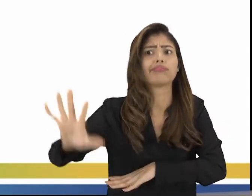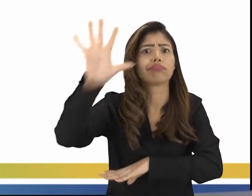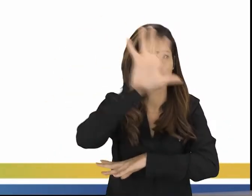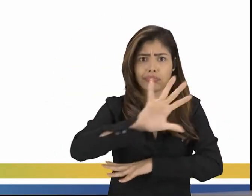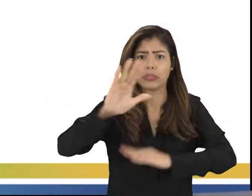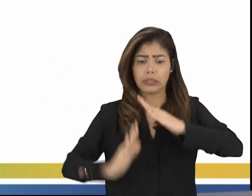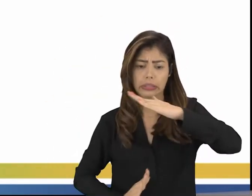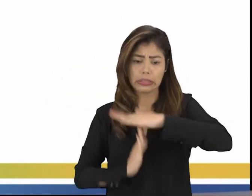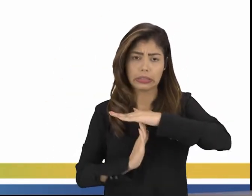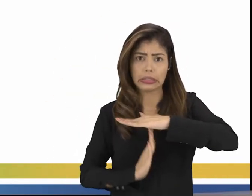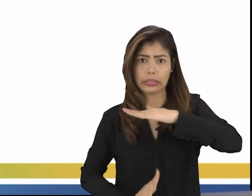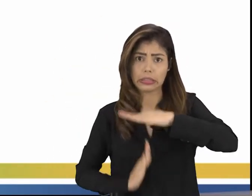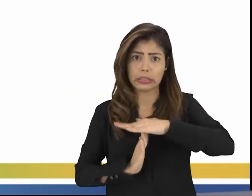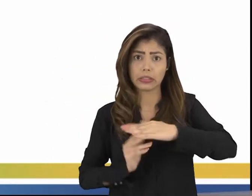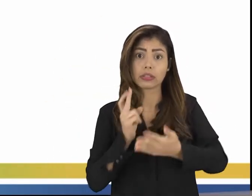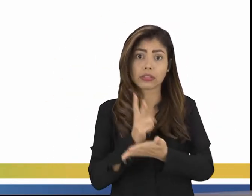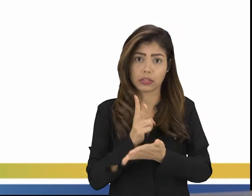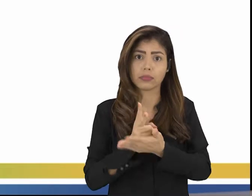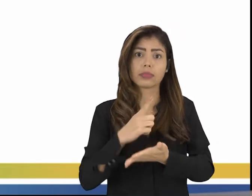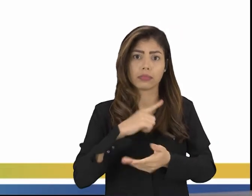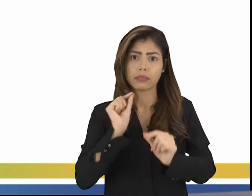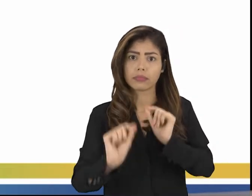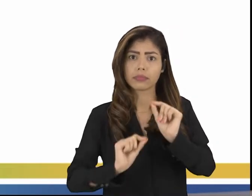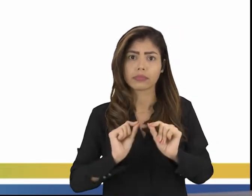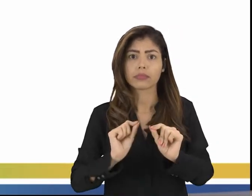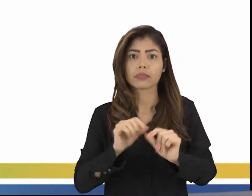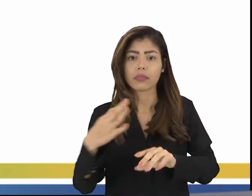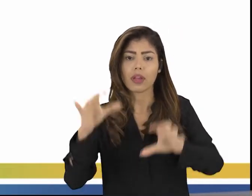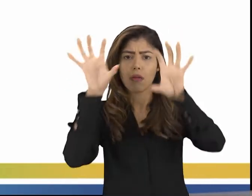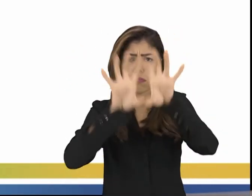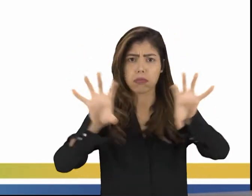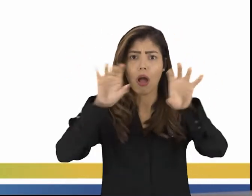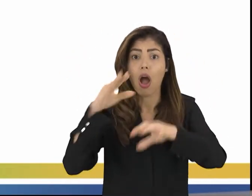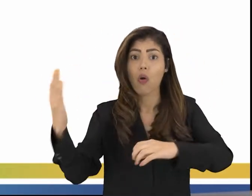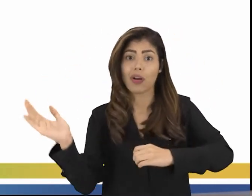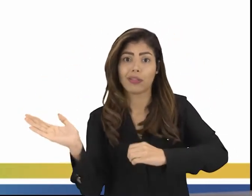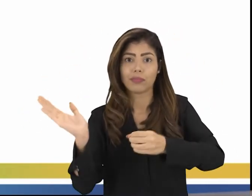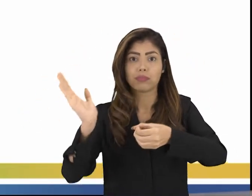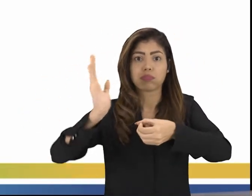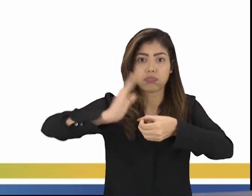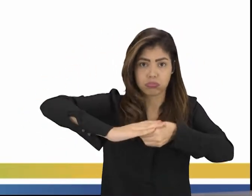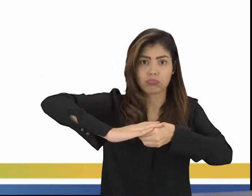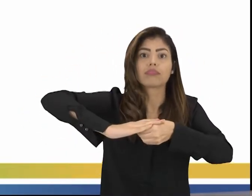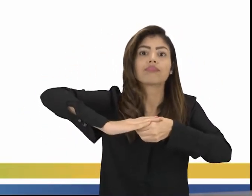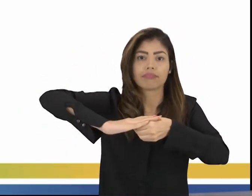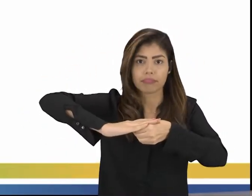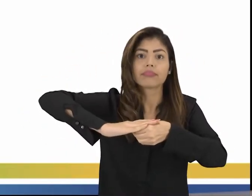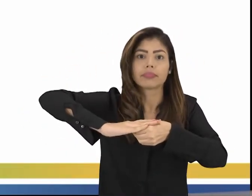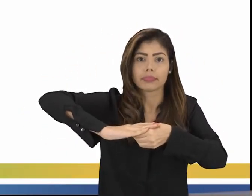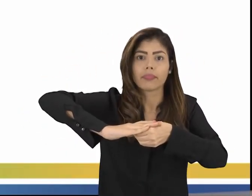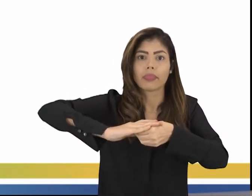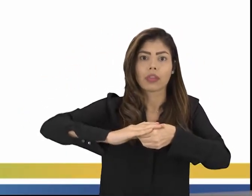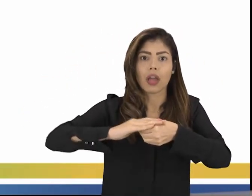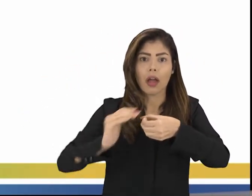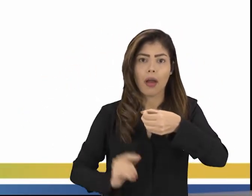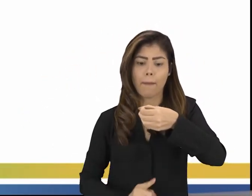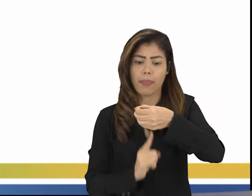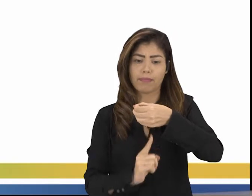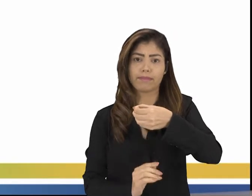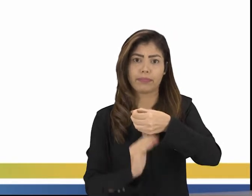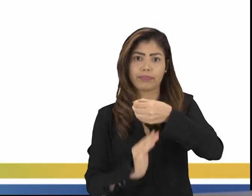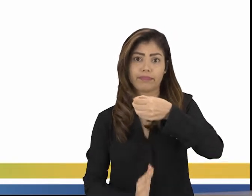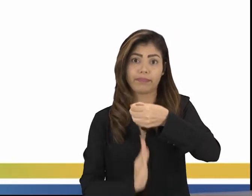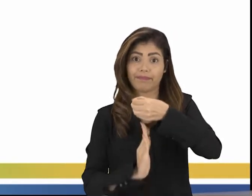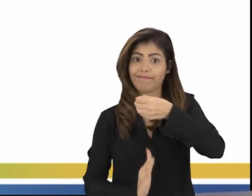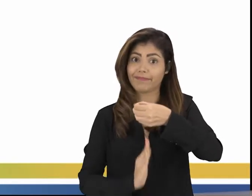saiam todas para o estado de vapor. Nesse caso, quando o frasco é fechado, essas moléculas vão passando da superfície do líquido para o